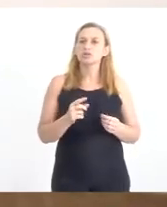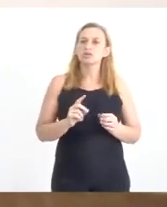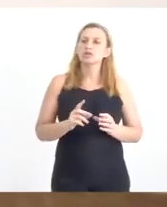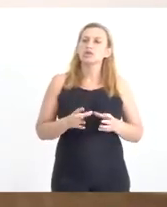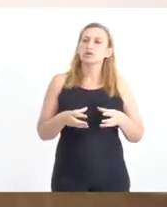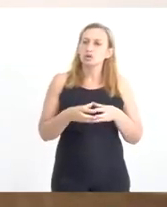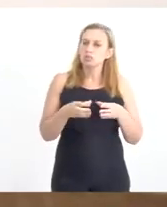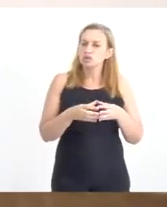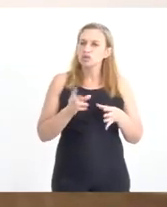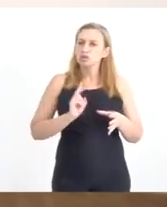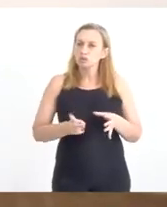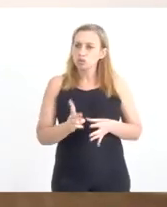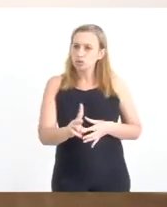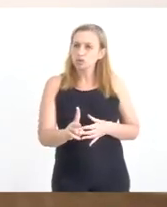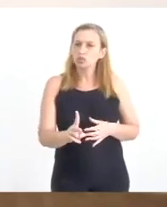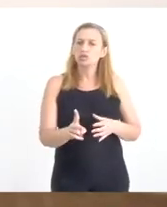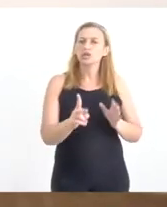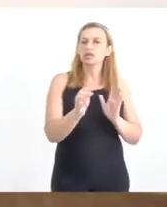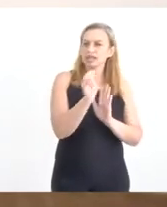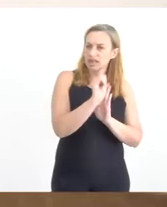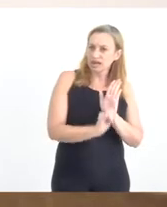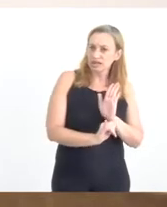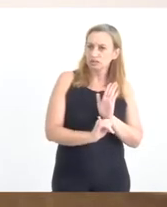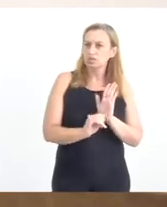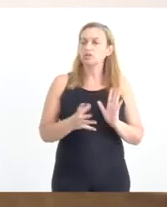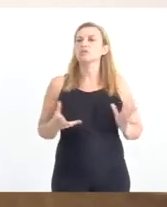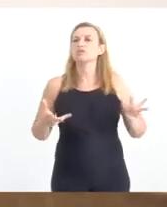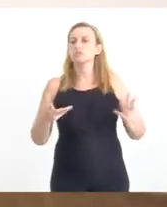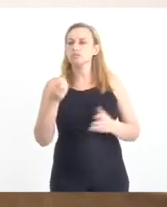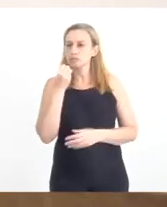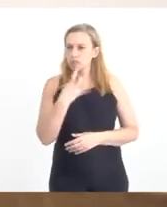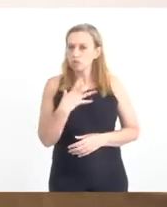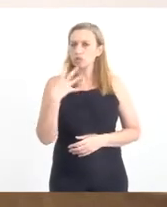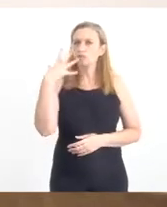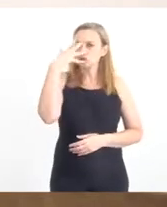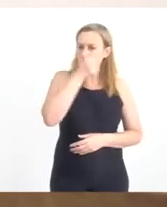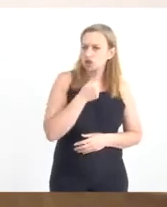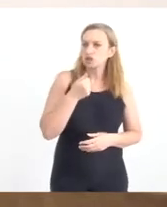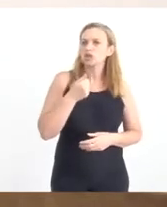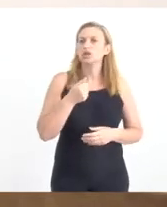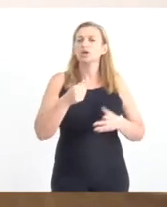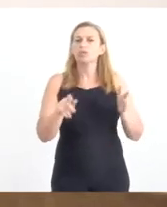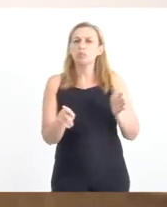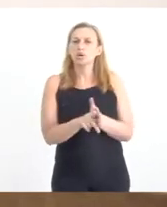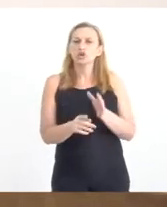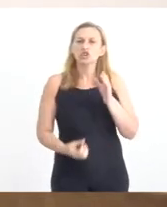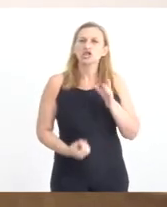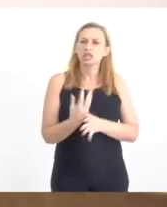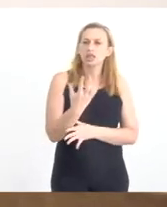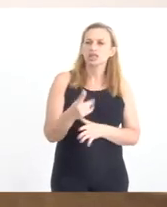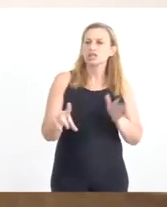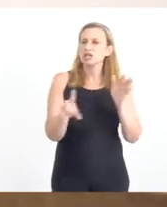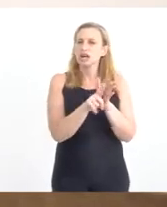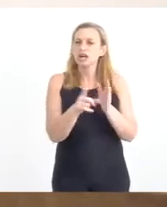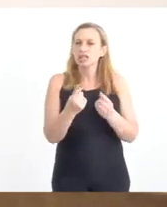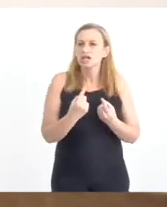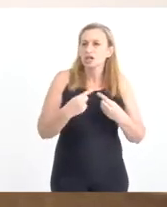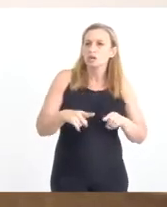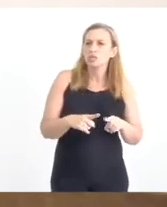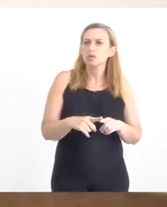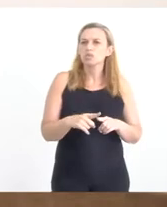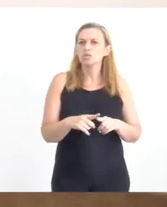comissão que tira e frutos que faça um relatório não é bonito que faça né projetos de lei que em frente